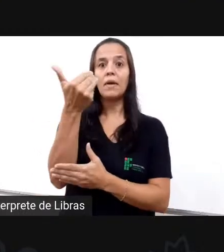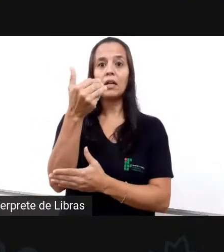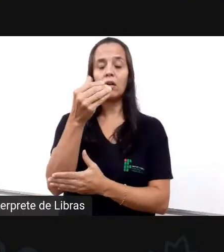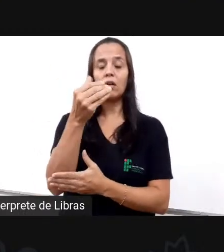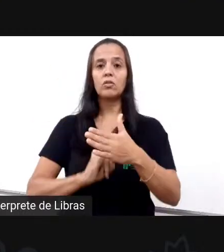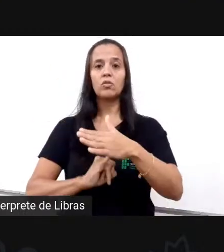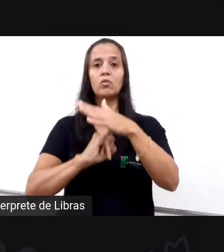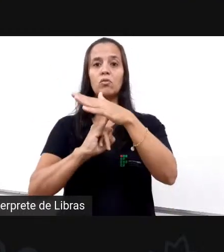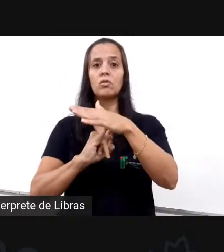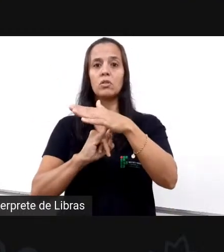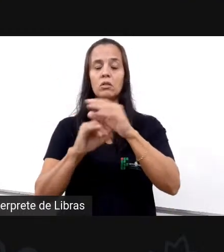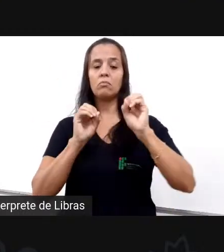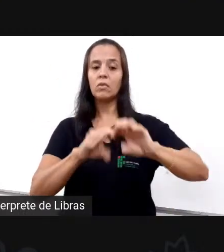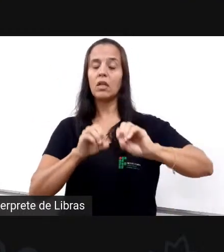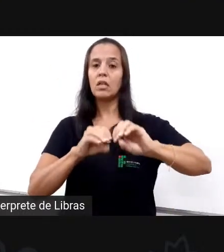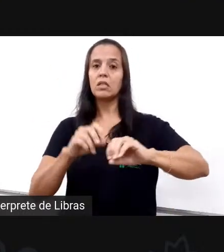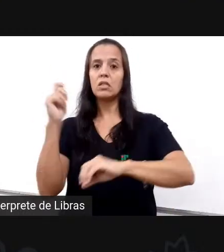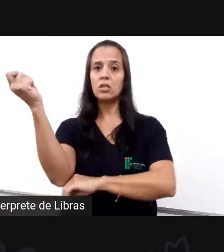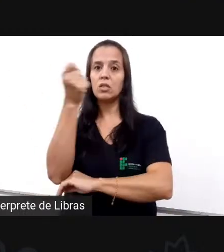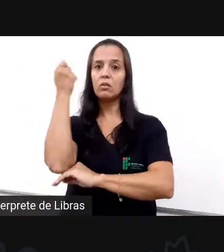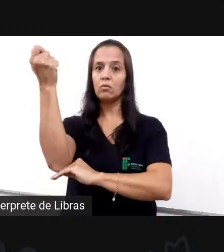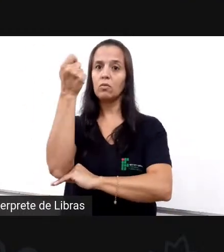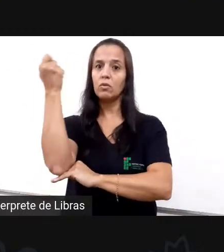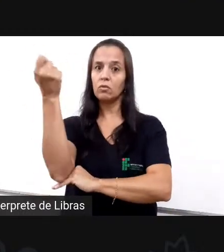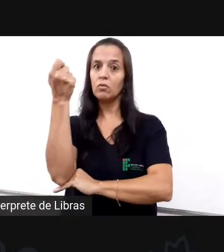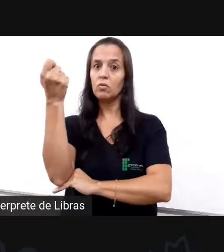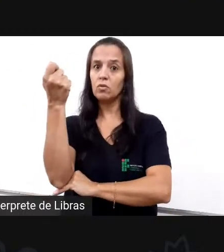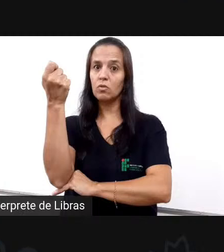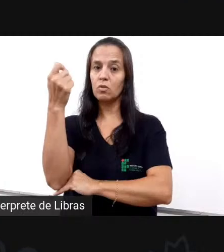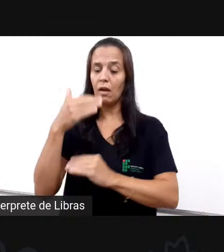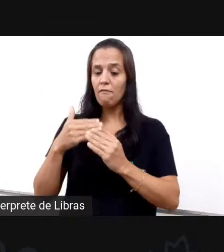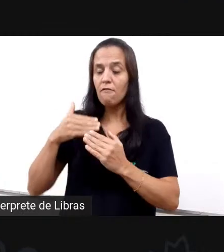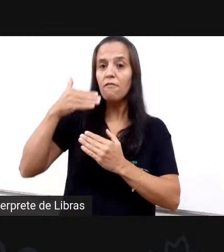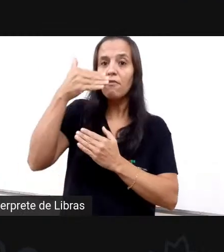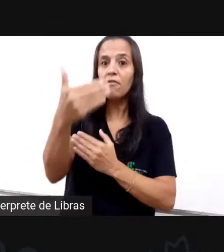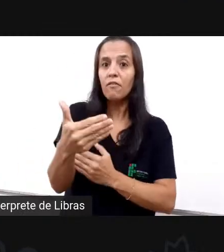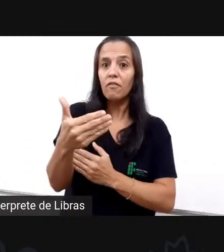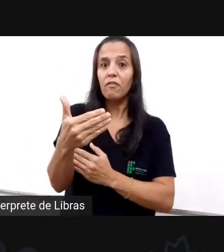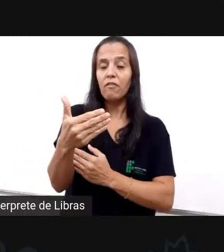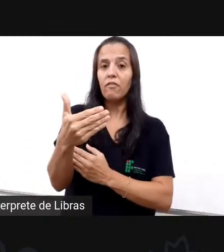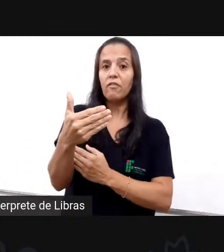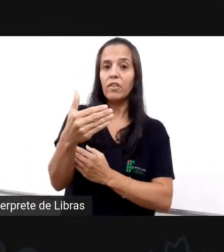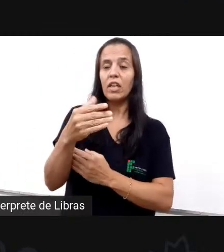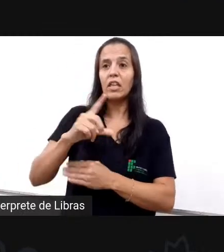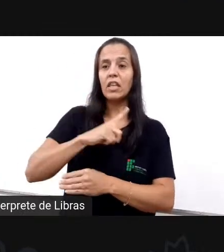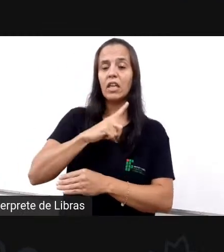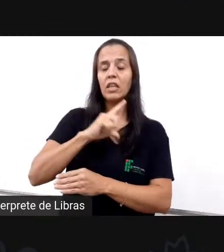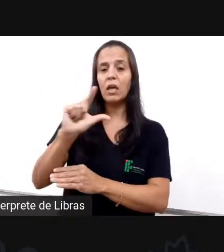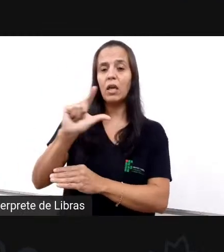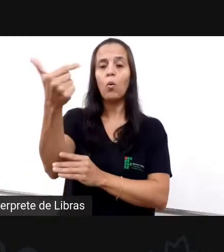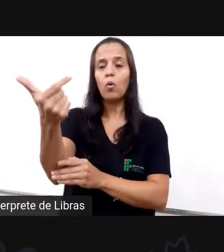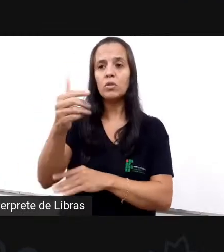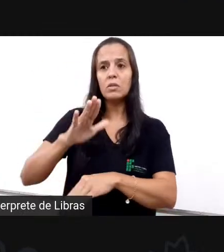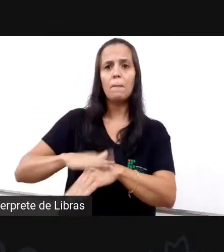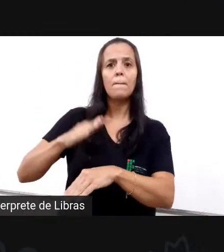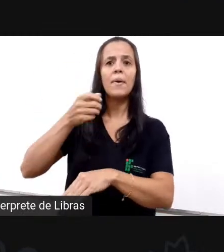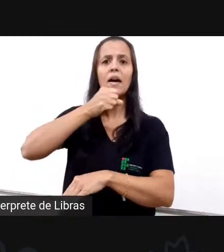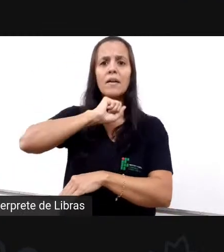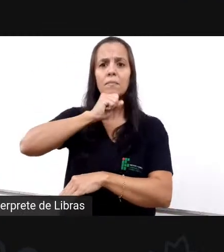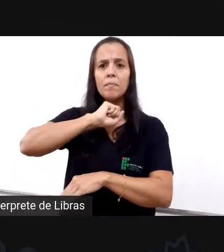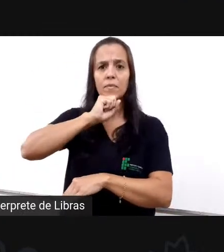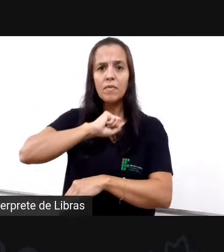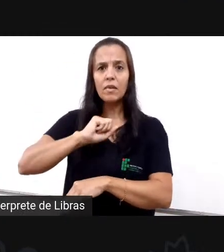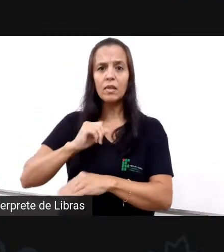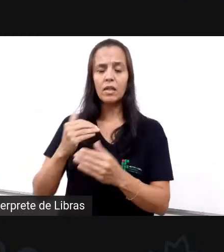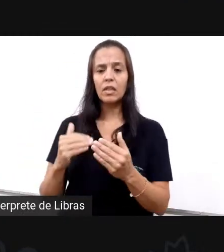ensino superior do estado do Rio Grande do Sul, à frente das instituições com muito mais tempo de vida do que nós. Estamos